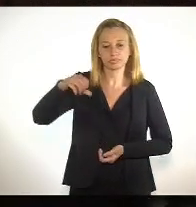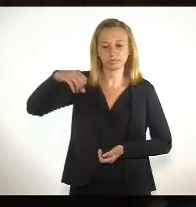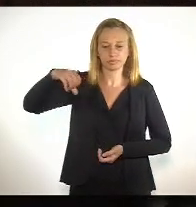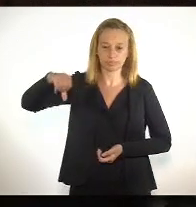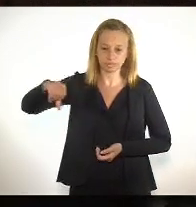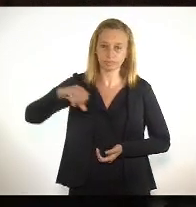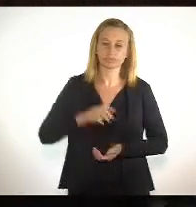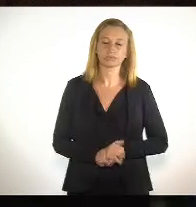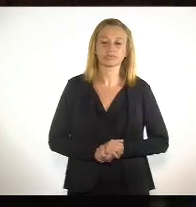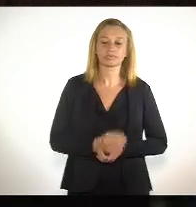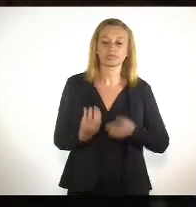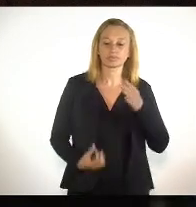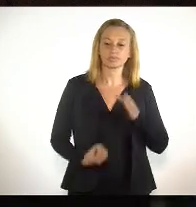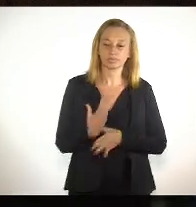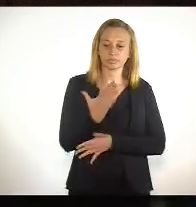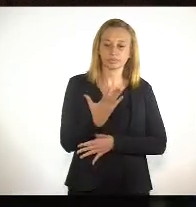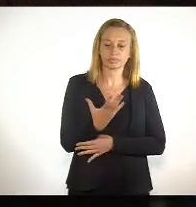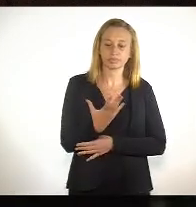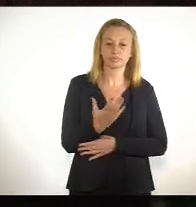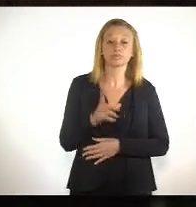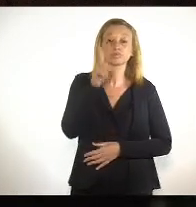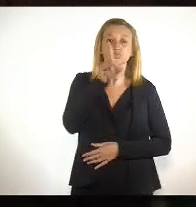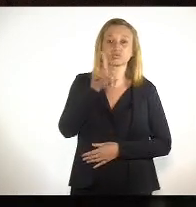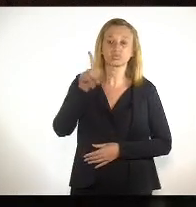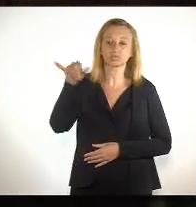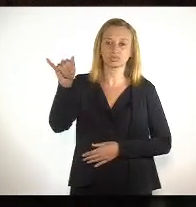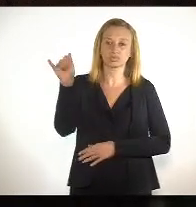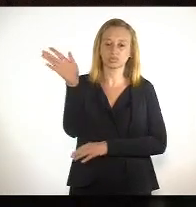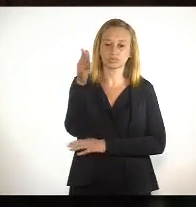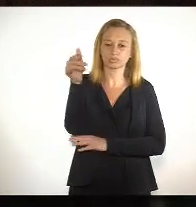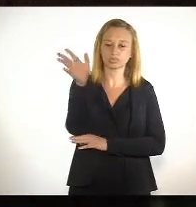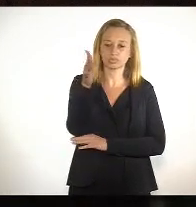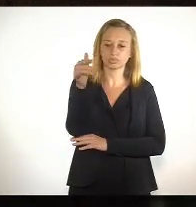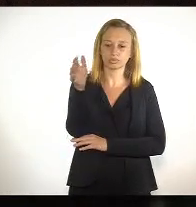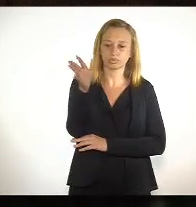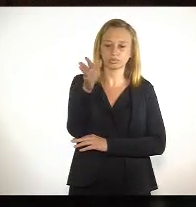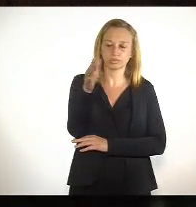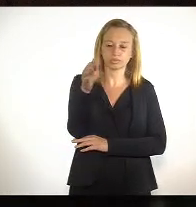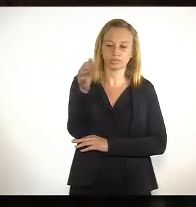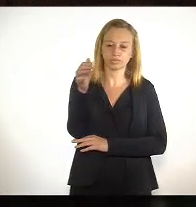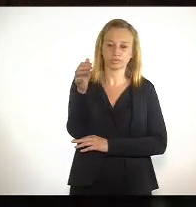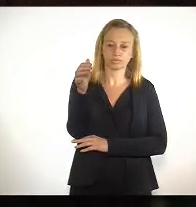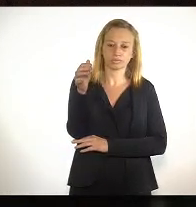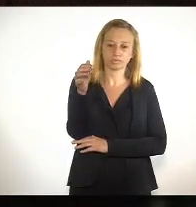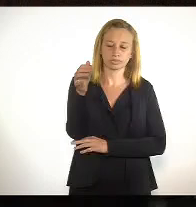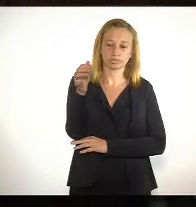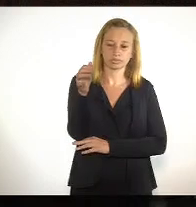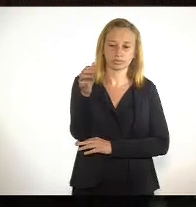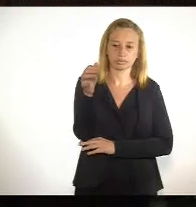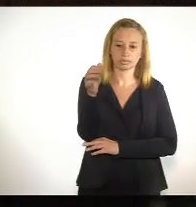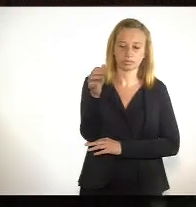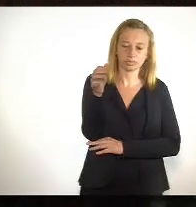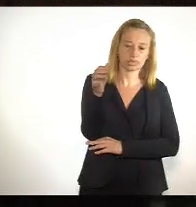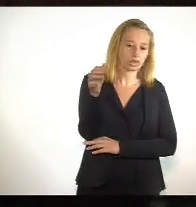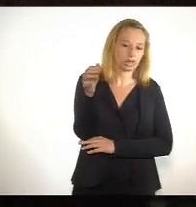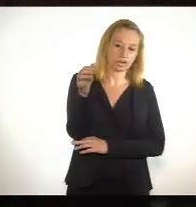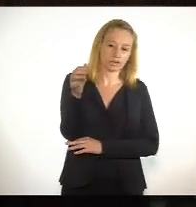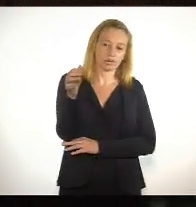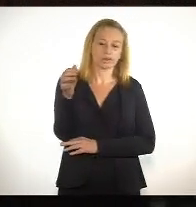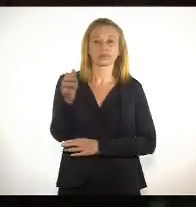1889, foi criado, então, o Dia da Bandeira. Quando, então, o Brasil já não era mais um